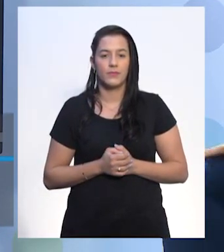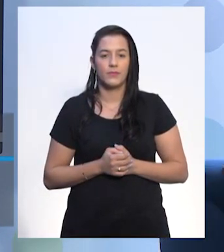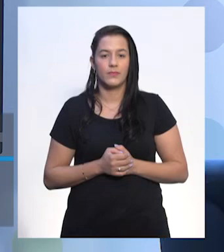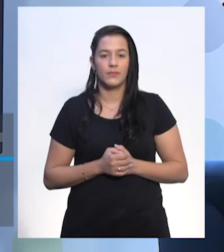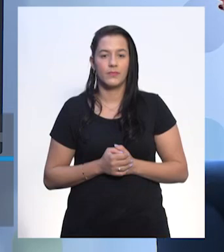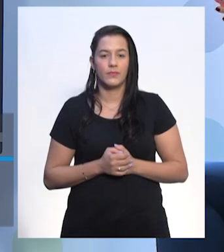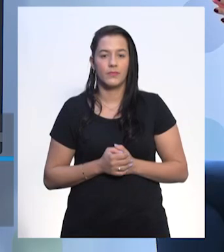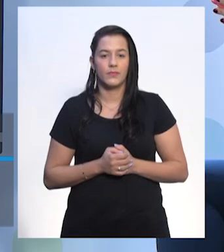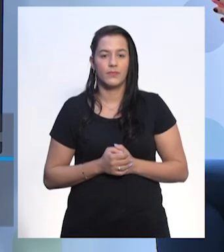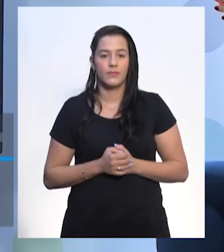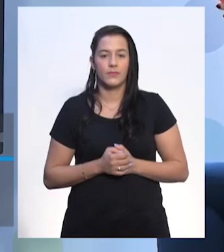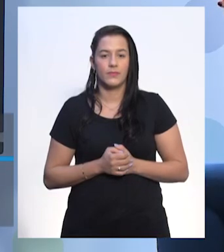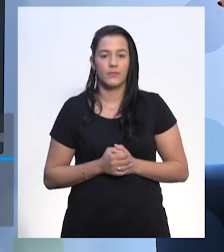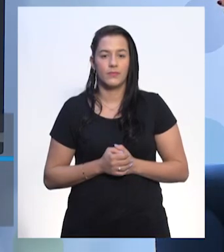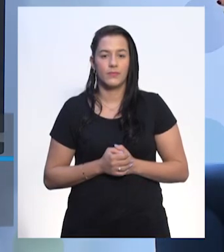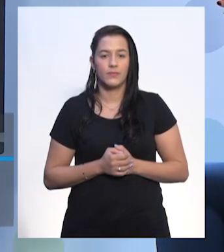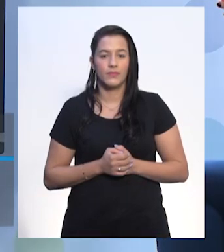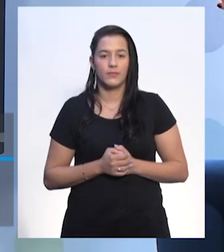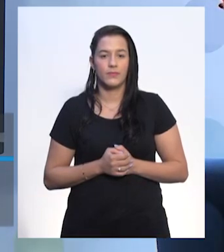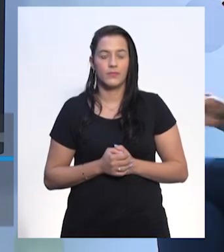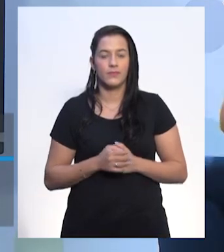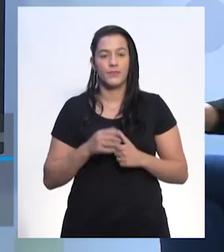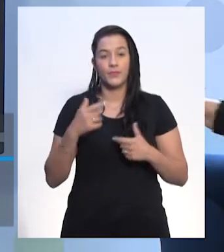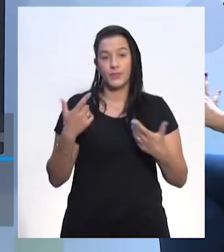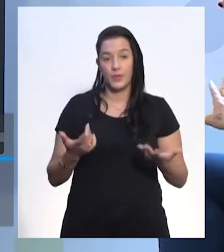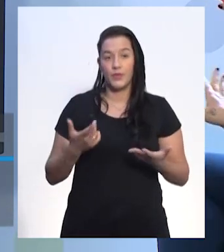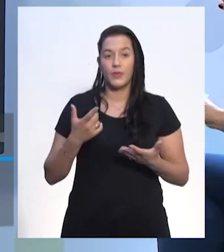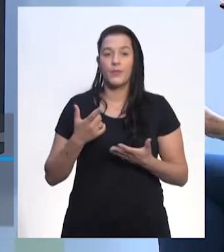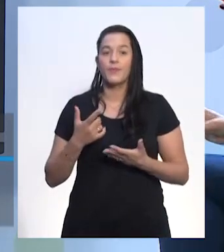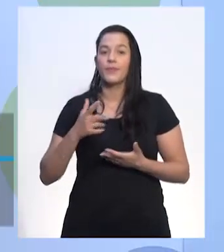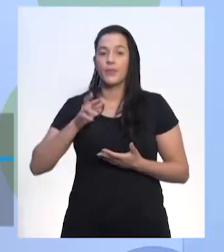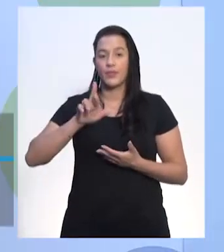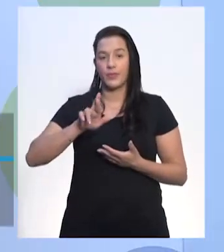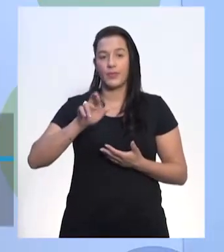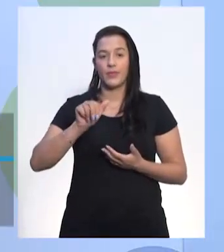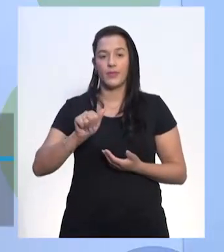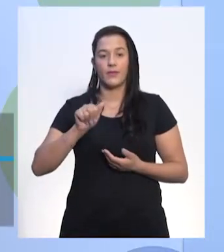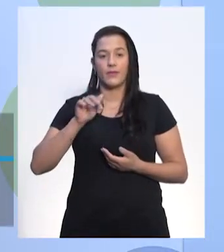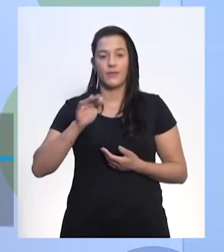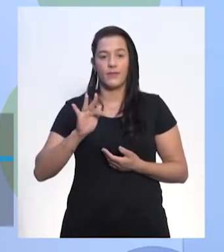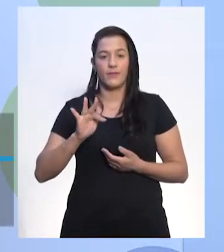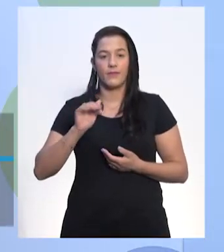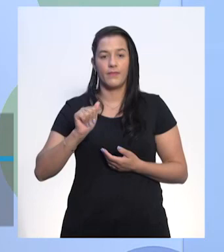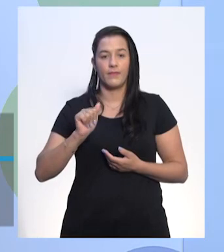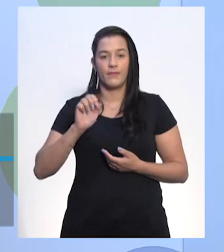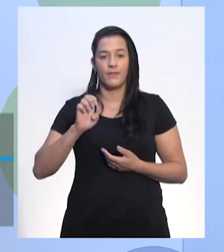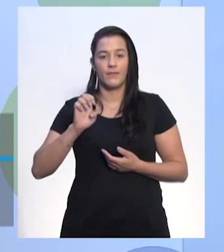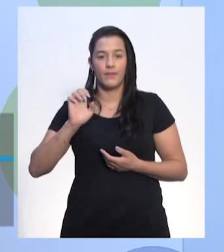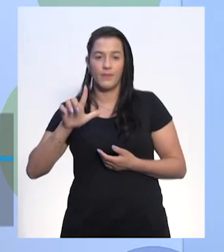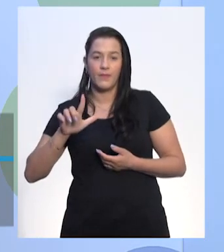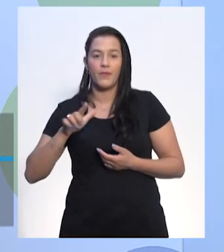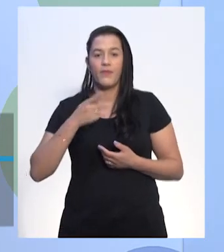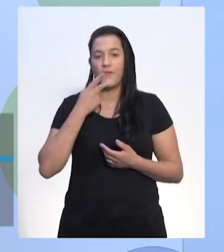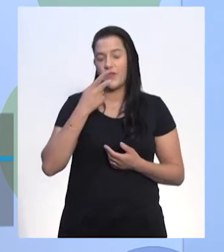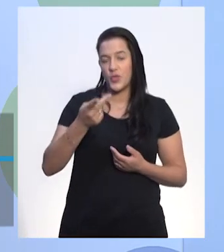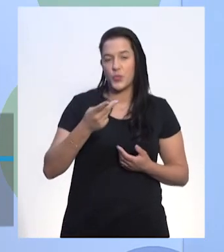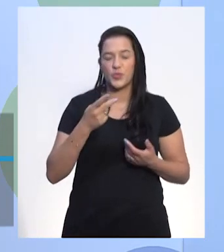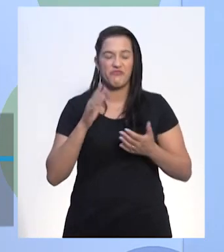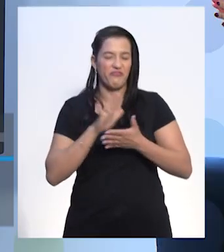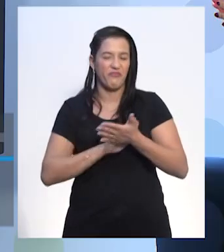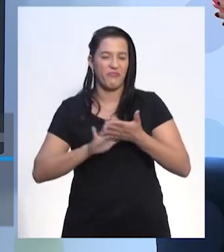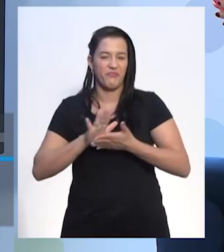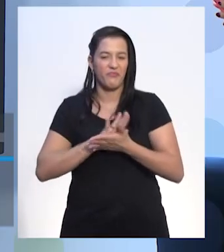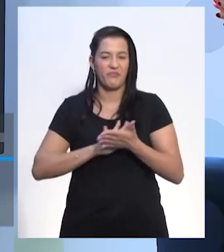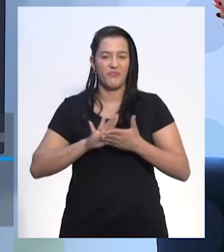tirei print. Ok. O Rafael falou que não pratica nada. Ah, Rafael. Vamos